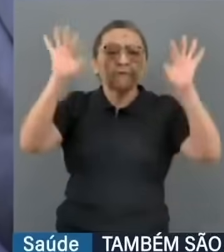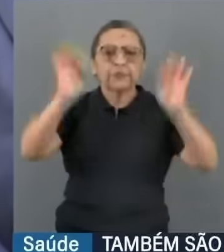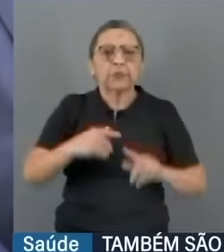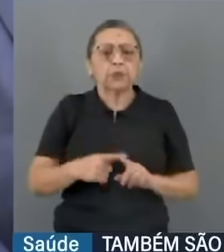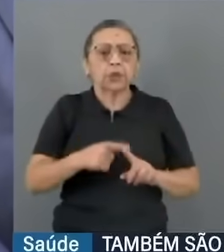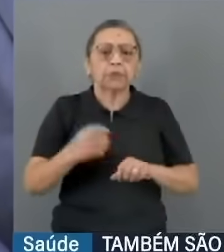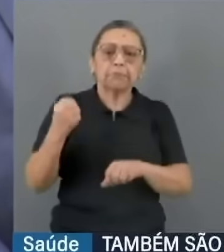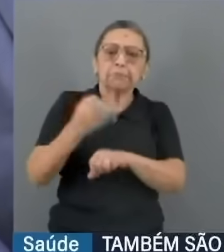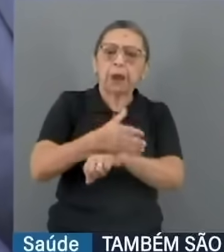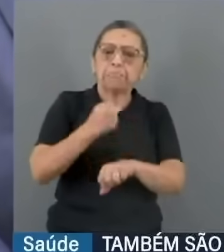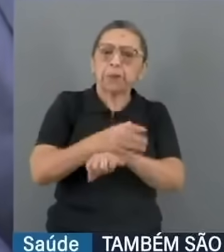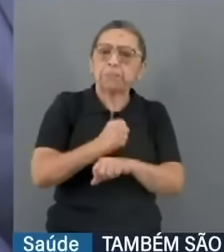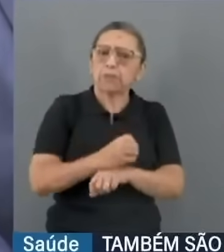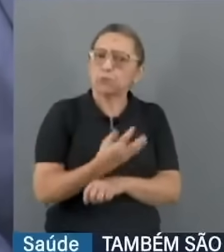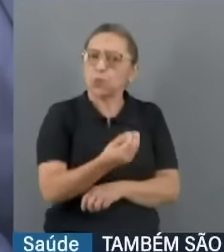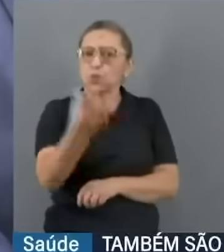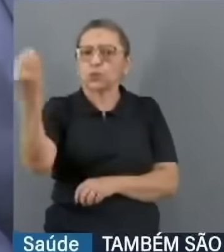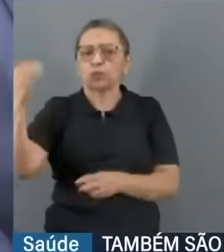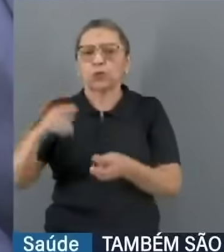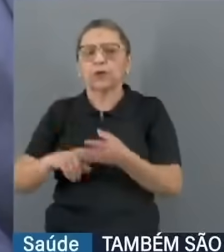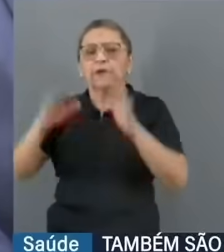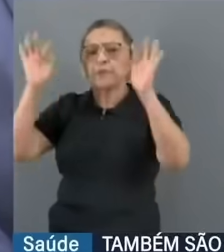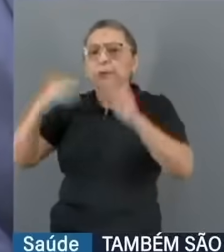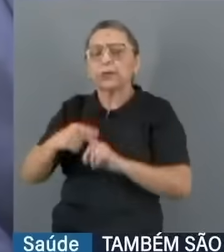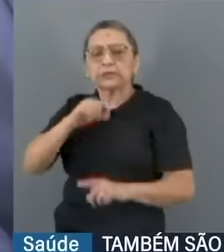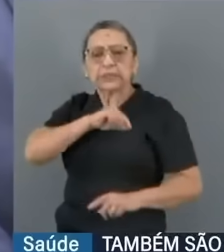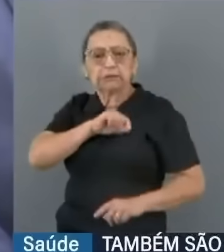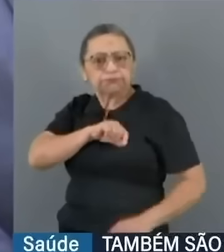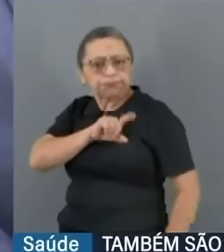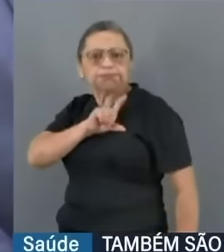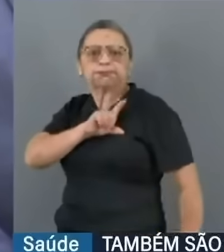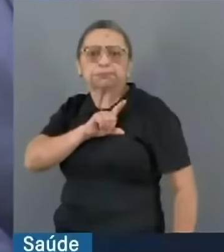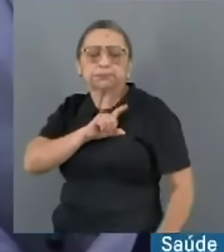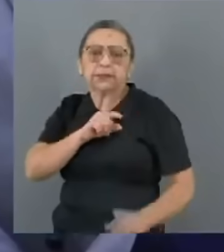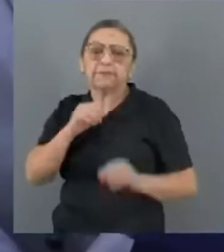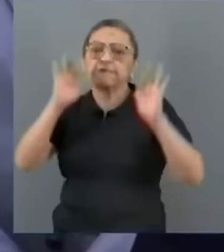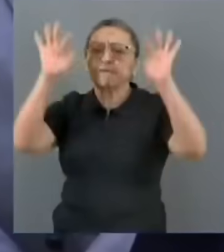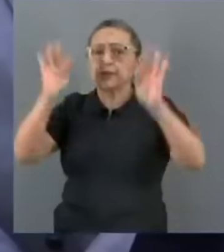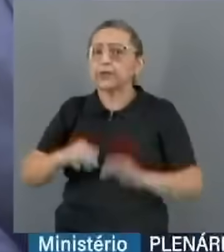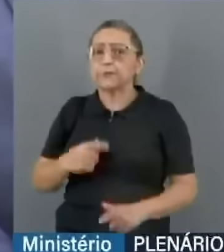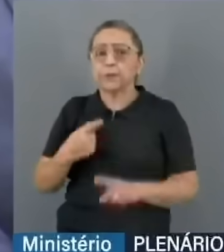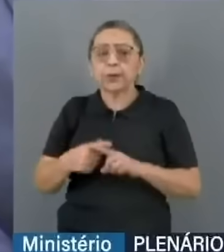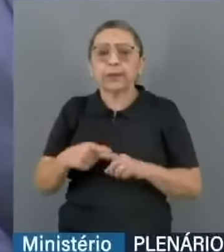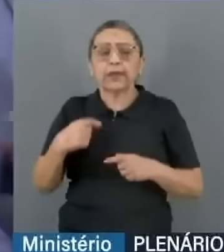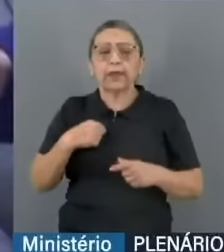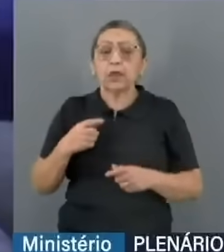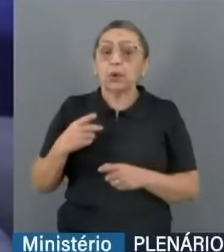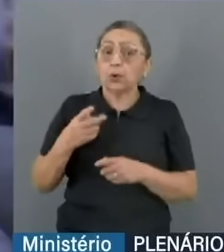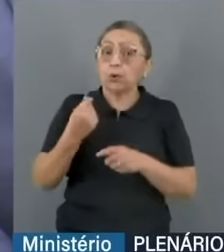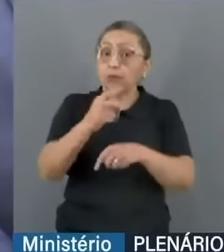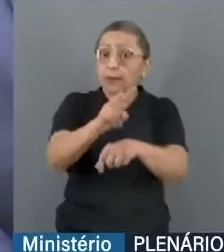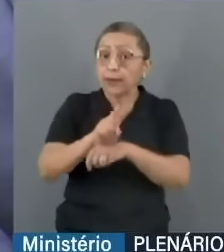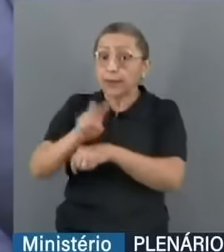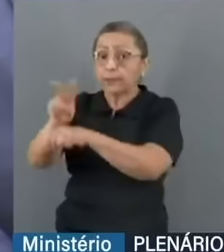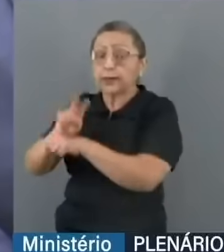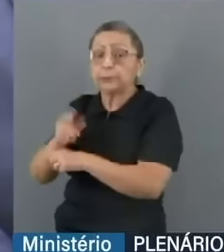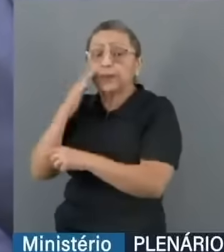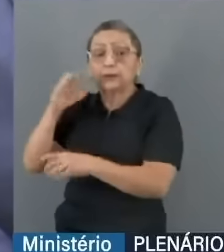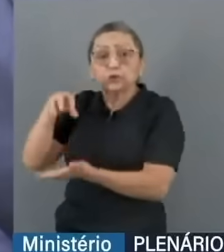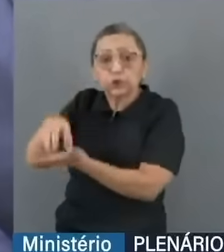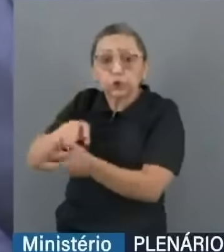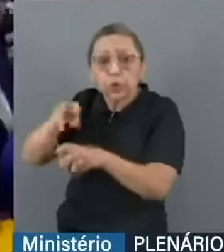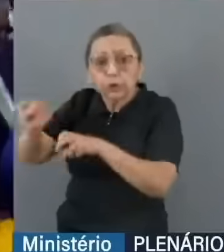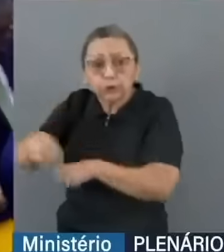o emprego está crescendo. Feliz porque o salário mínimo está aumentando. Feliz porque o crédito para a grande agricultura e